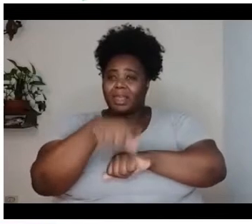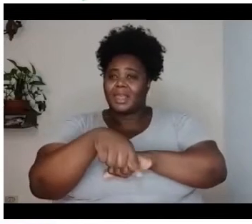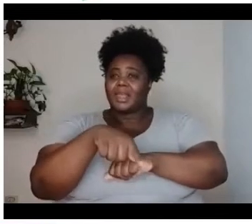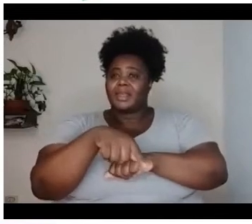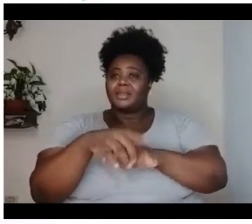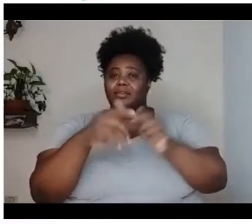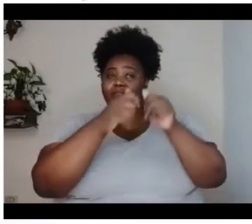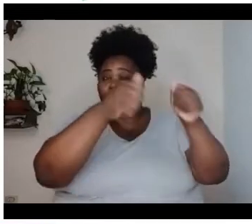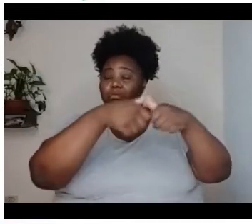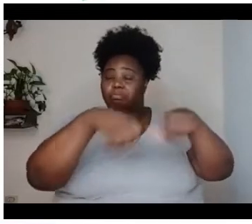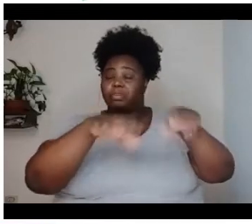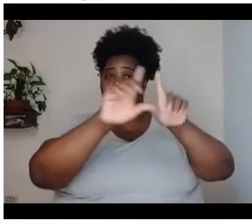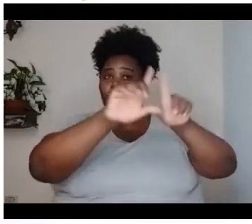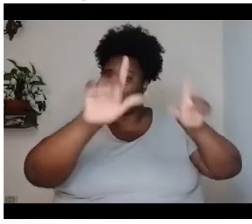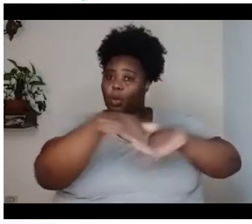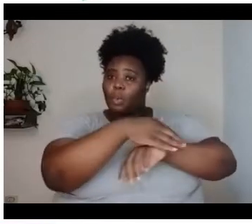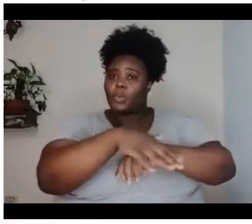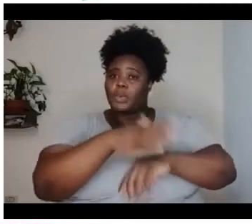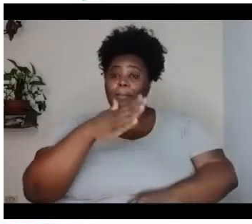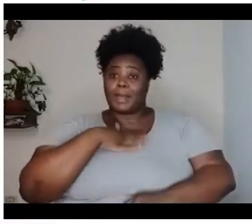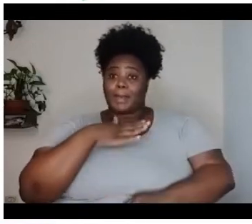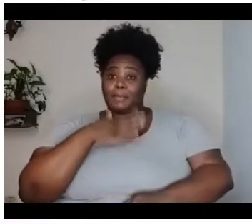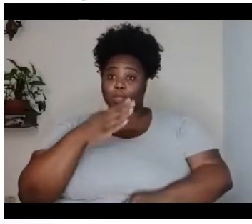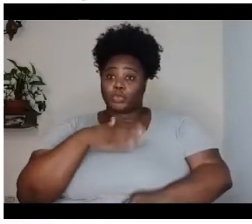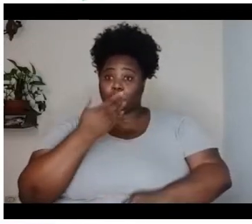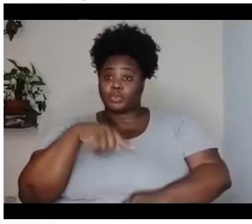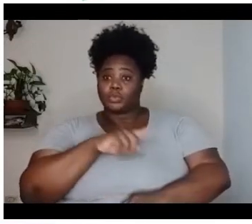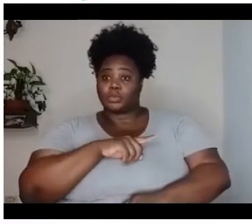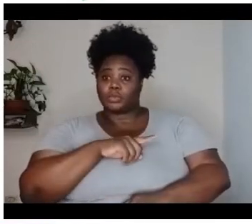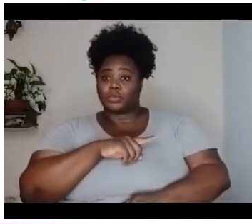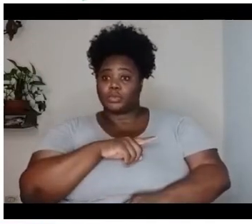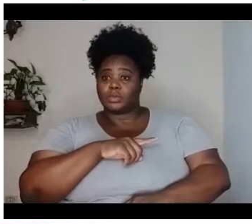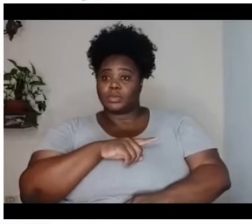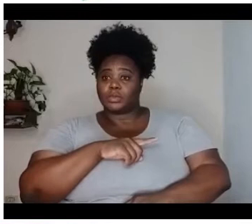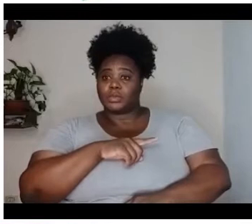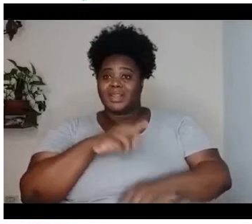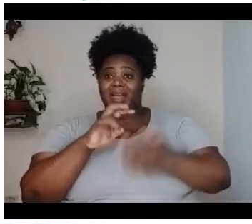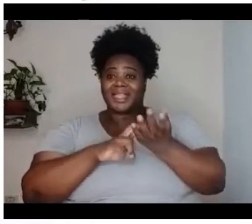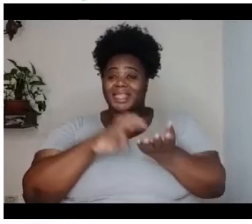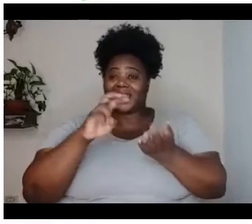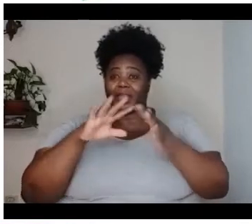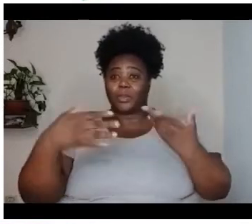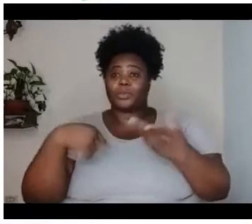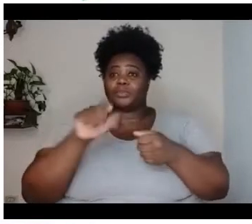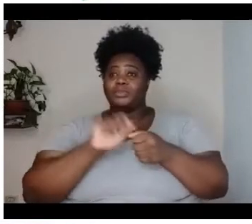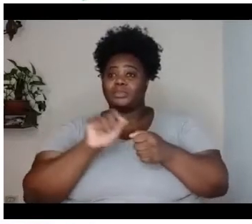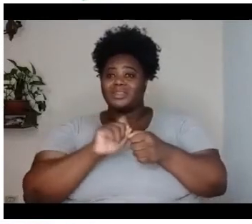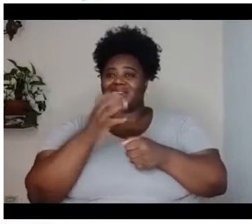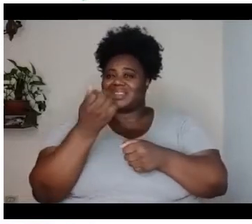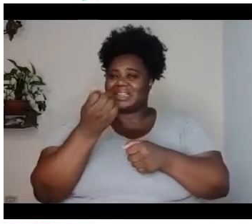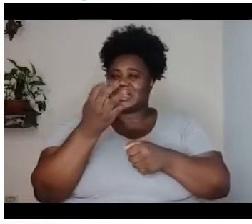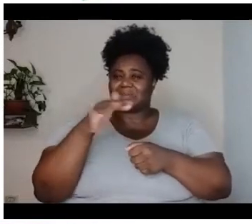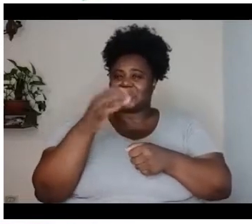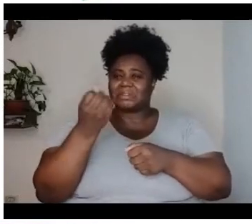rua. E para minha surpresa, né, era muito cedo quando a gente foi colocar, tipo 6h30 da manhã,